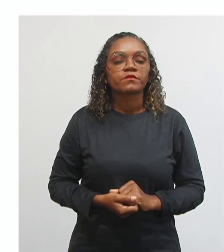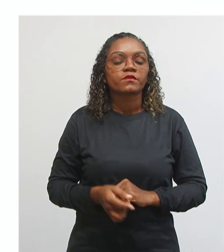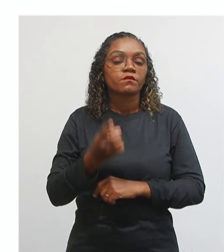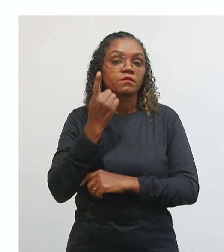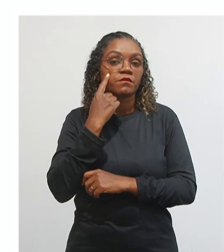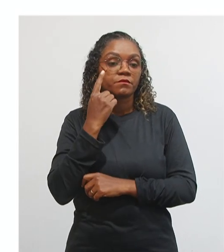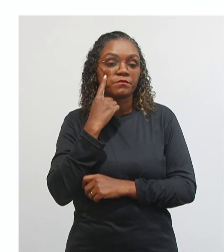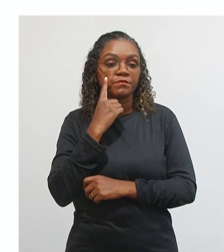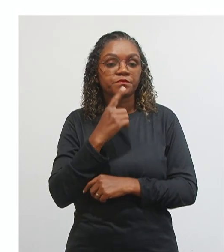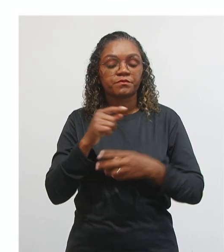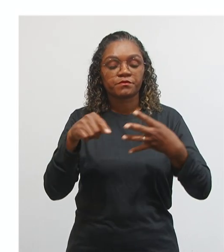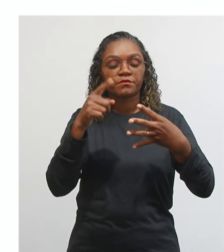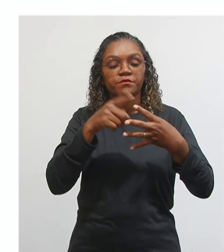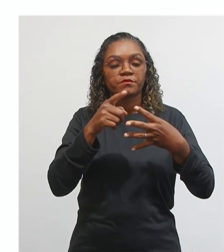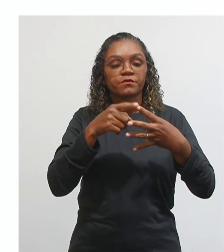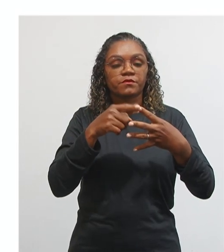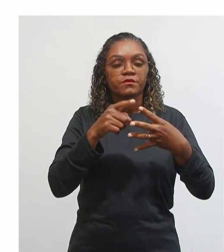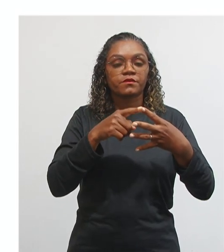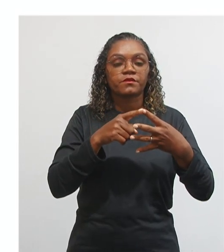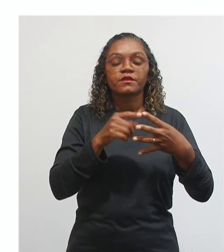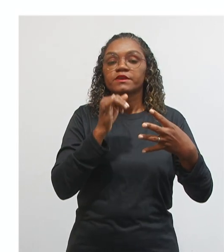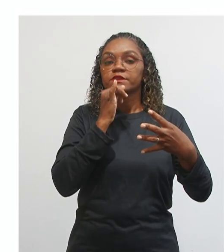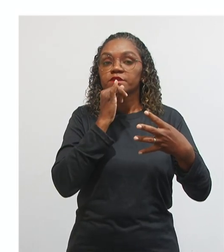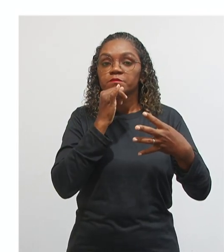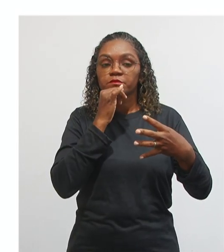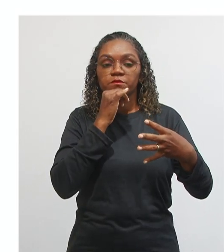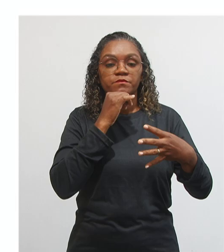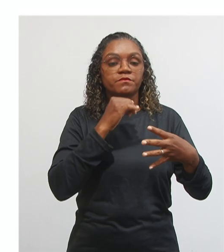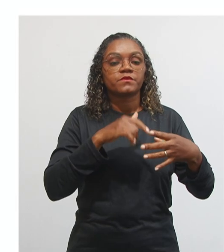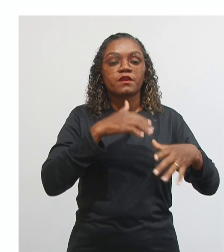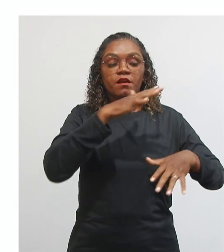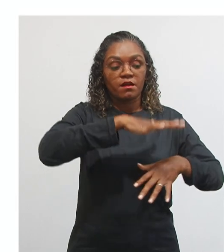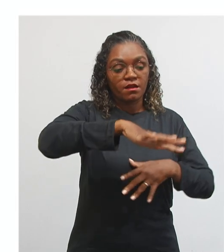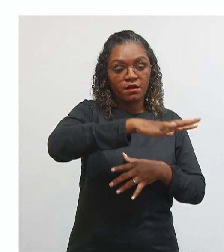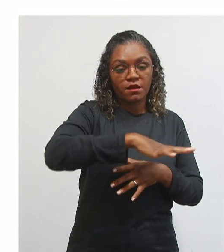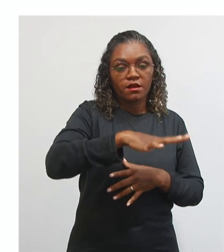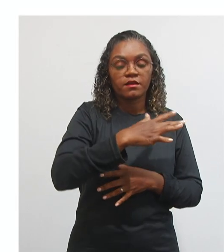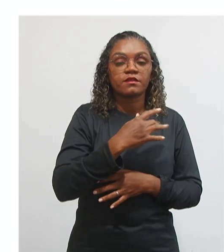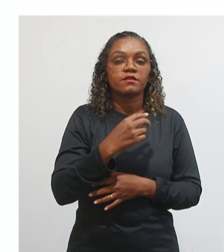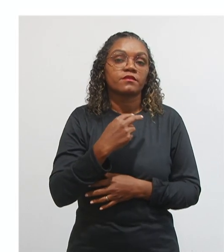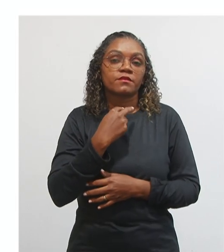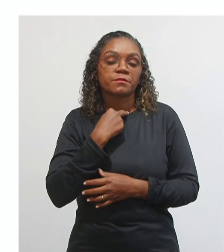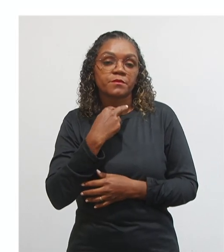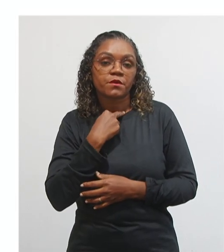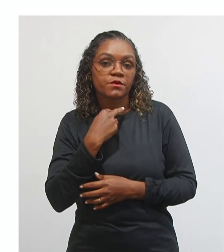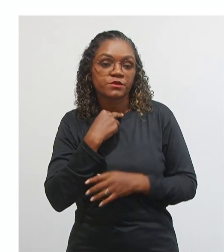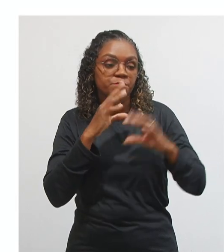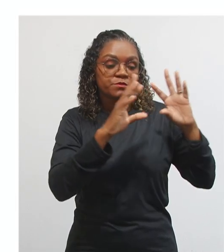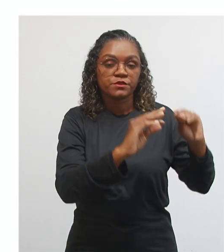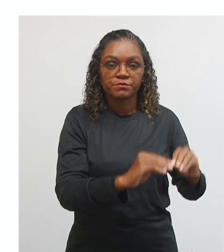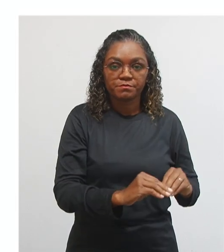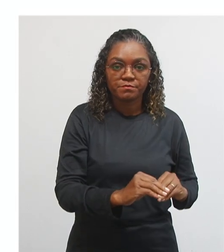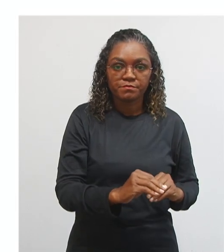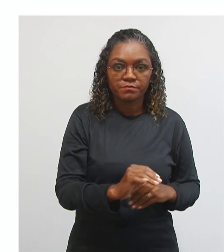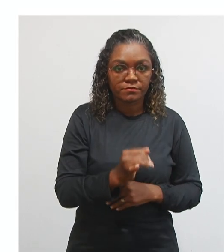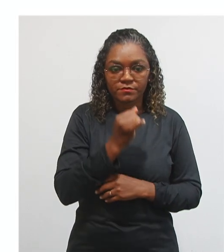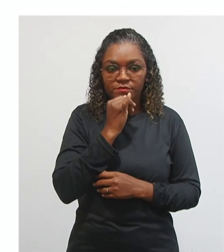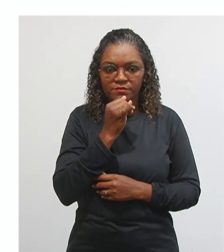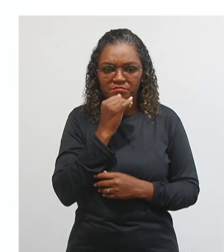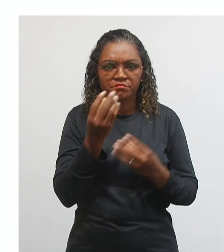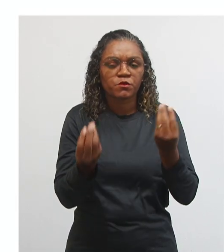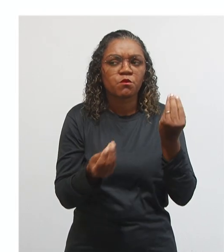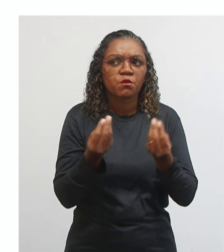Intangíveis. Os serviços eles não podem ser tocados. Então, se eu tenho um serviço de saúde, eu não consigo tocar, não é como